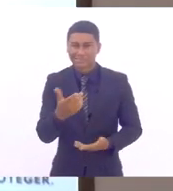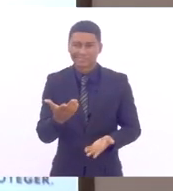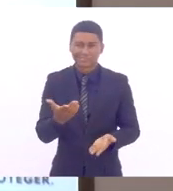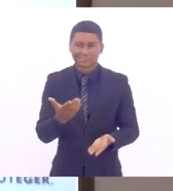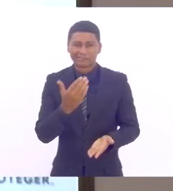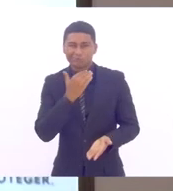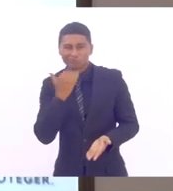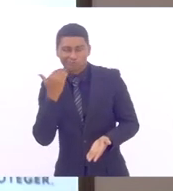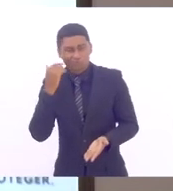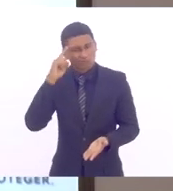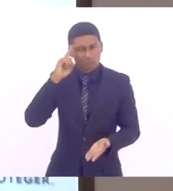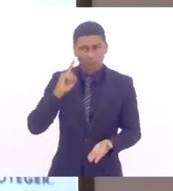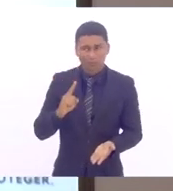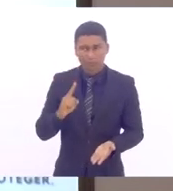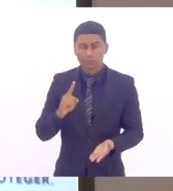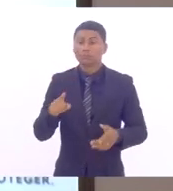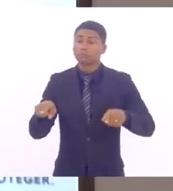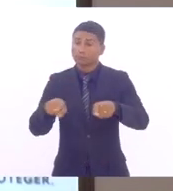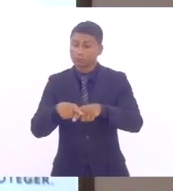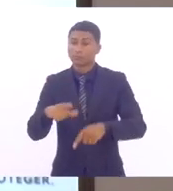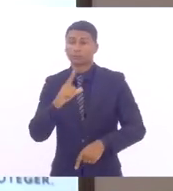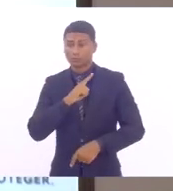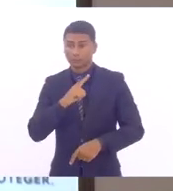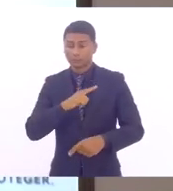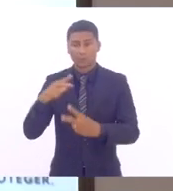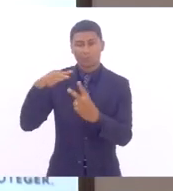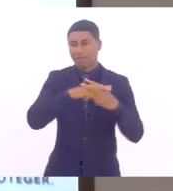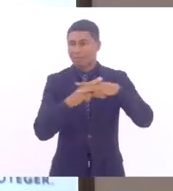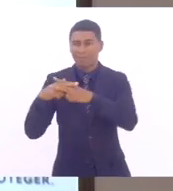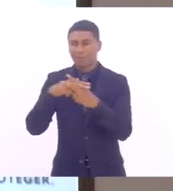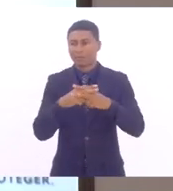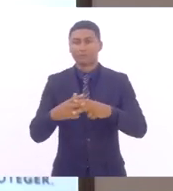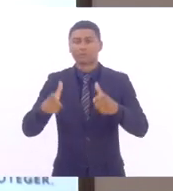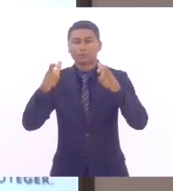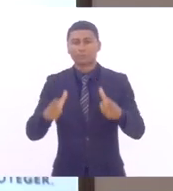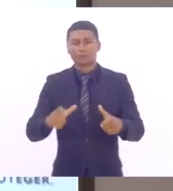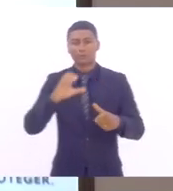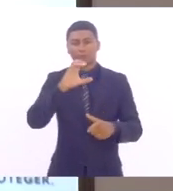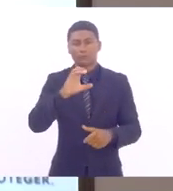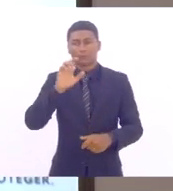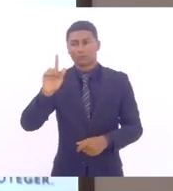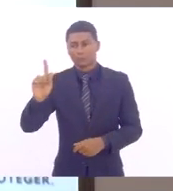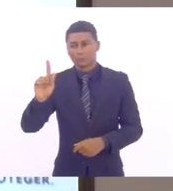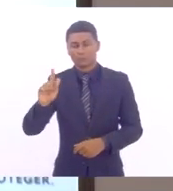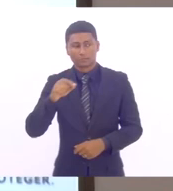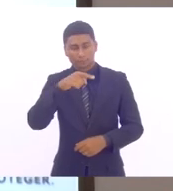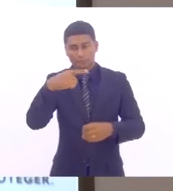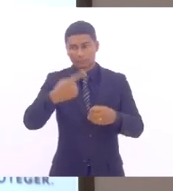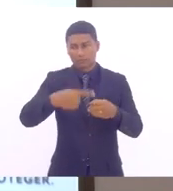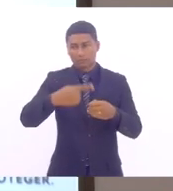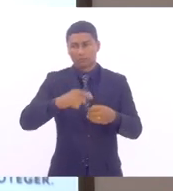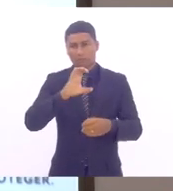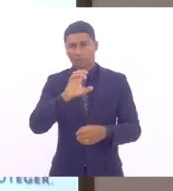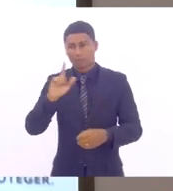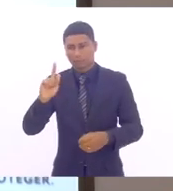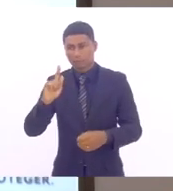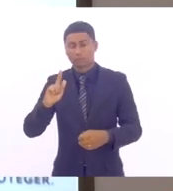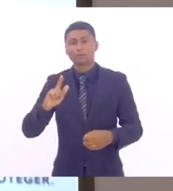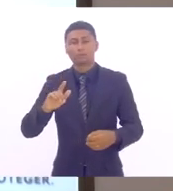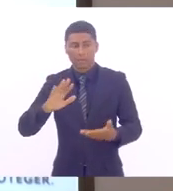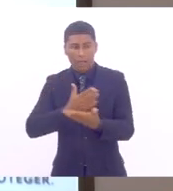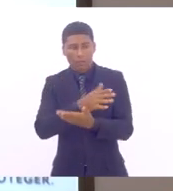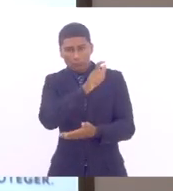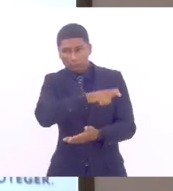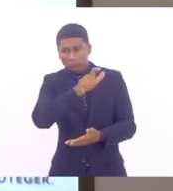a óbito. Temos também uma das brigas também lá em Campo Grande, no bairro de Campo Grande, que alguns componentes foram identificados,